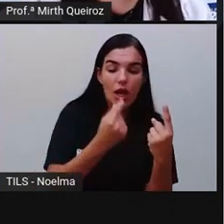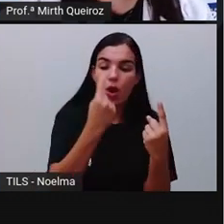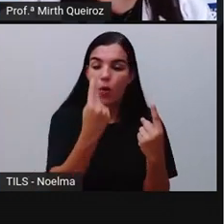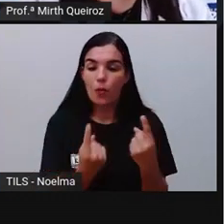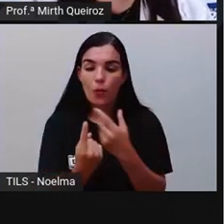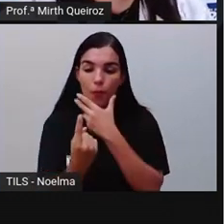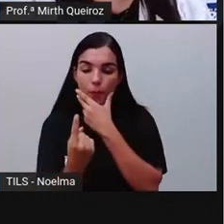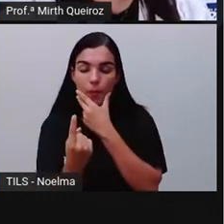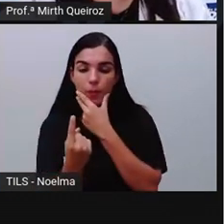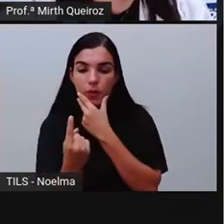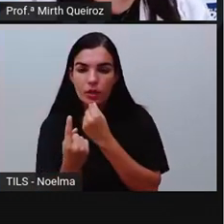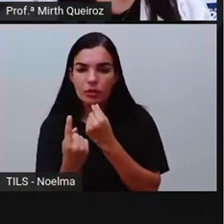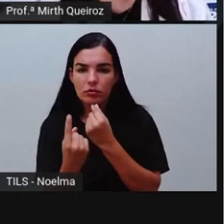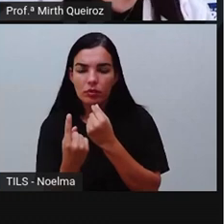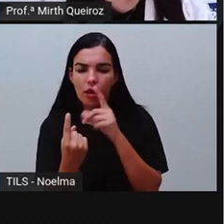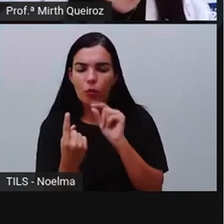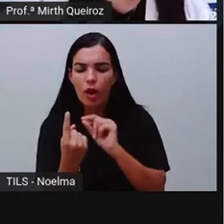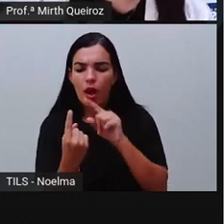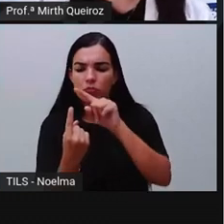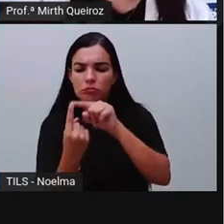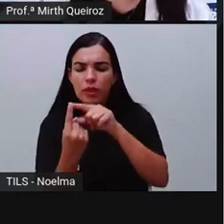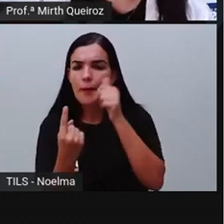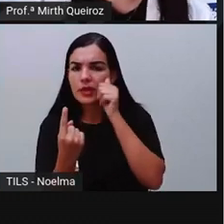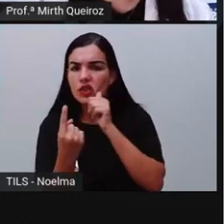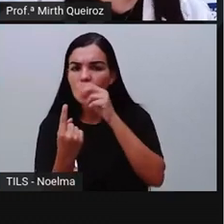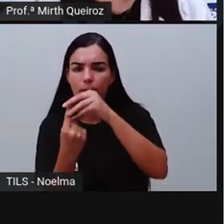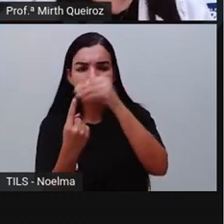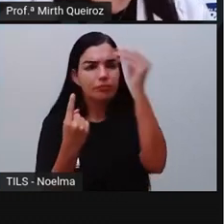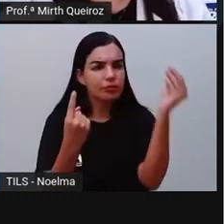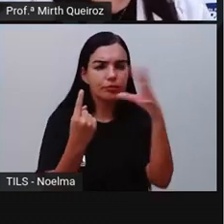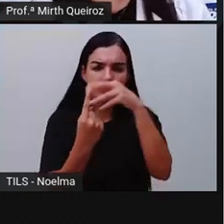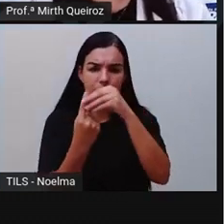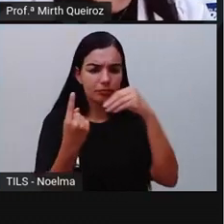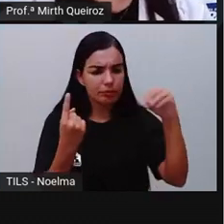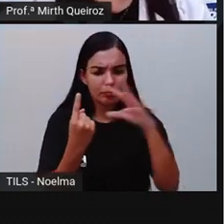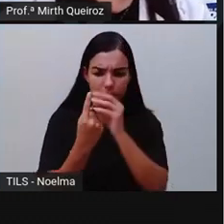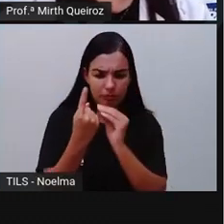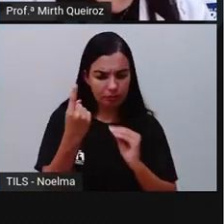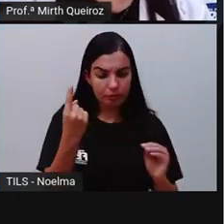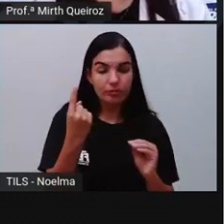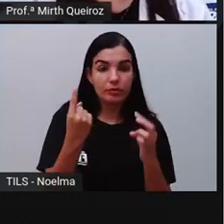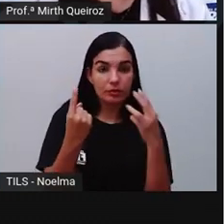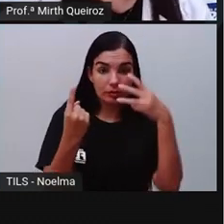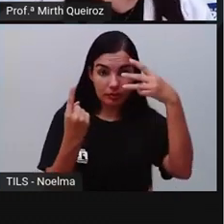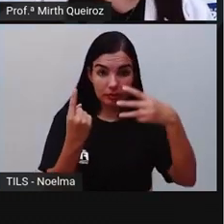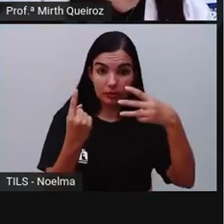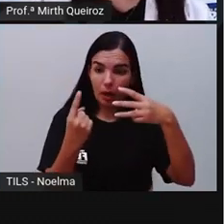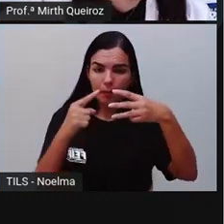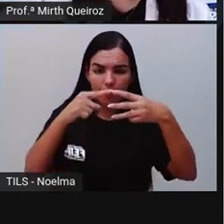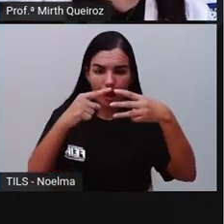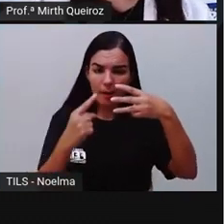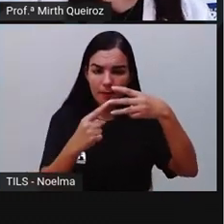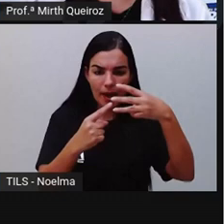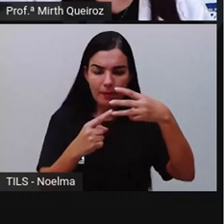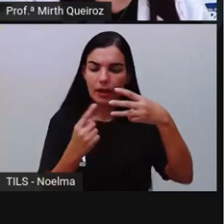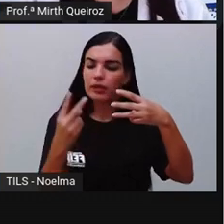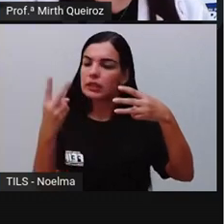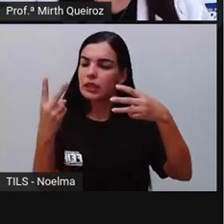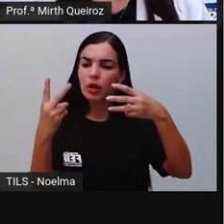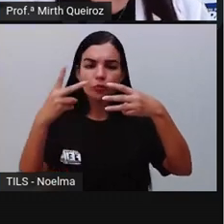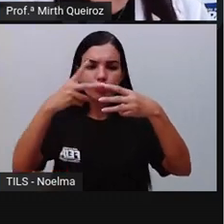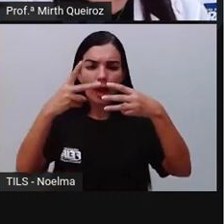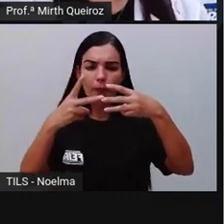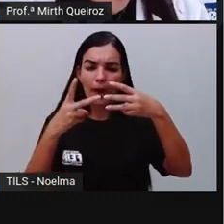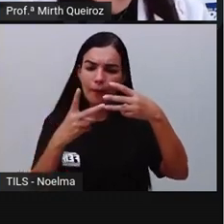fazer a combinação com todos os meninos. Aí a gente vai para a segunda menina e combinação com todos os meninos. Terceira menina, combinação